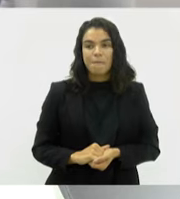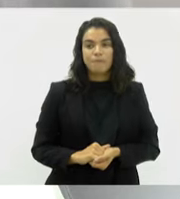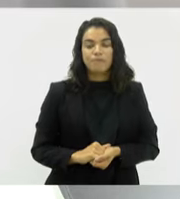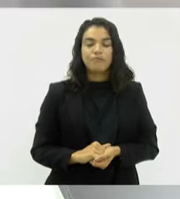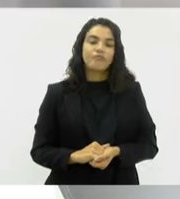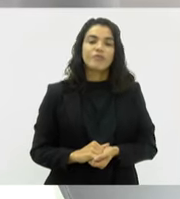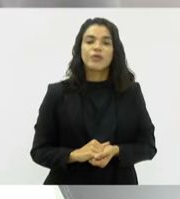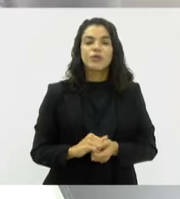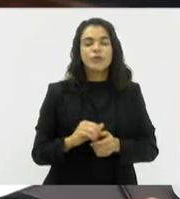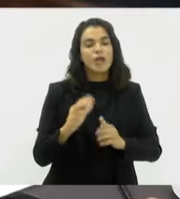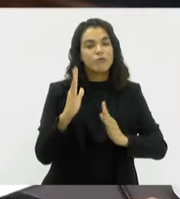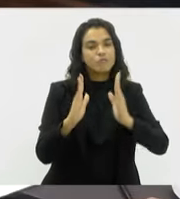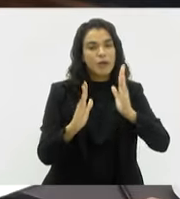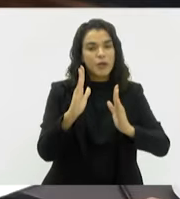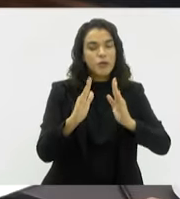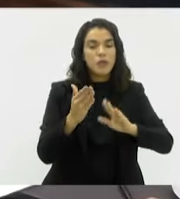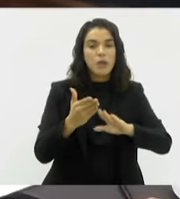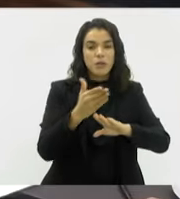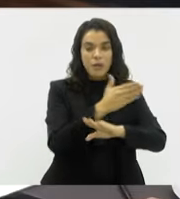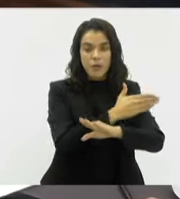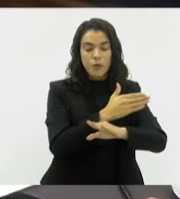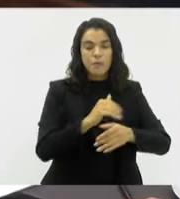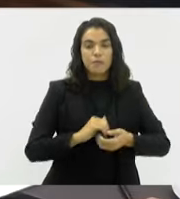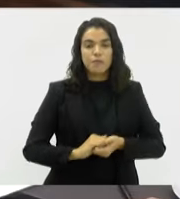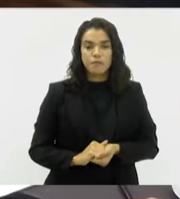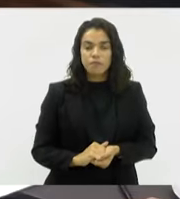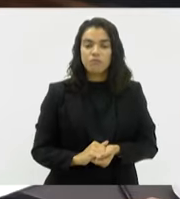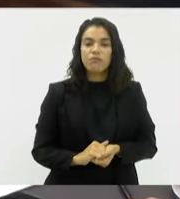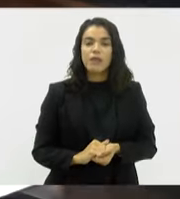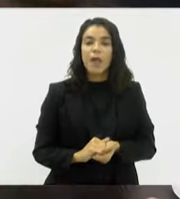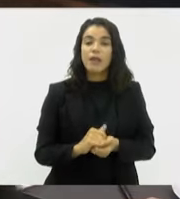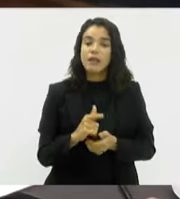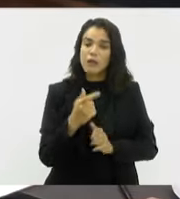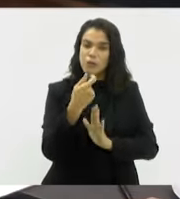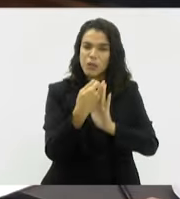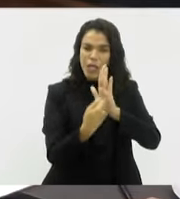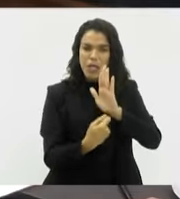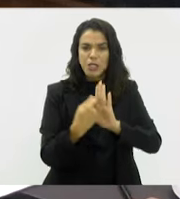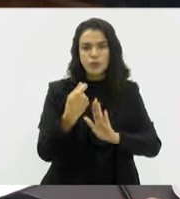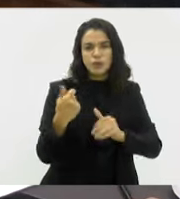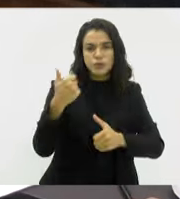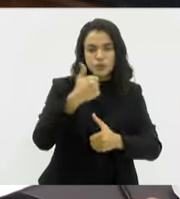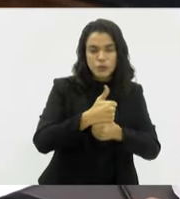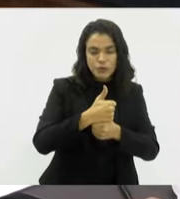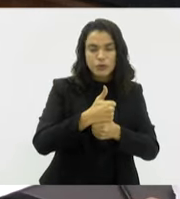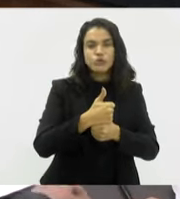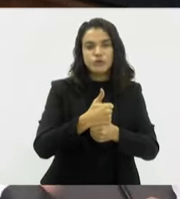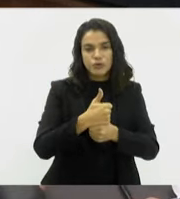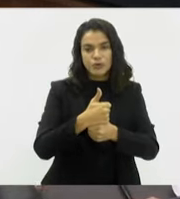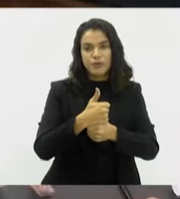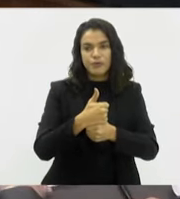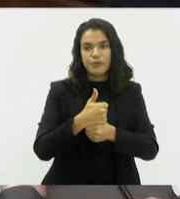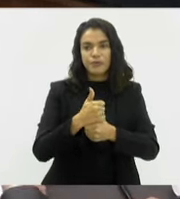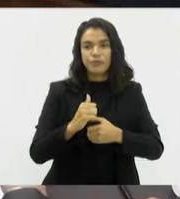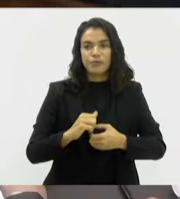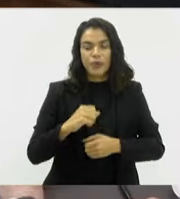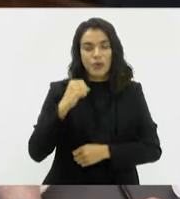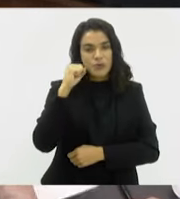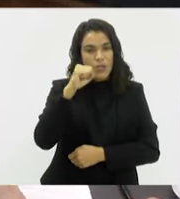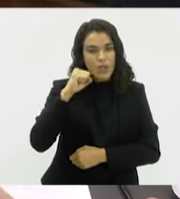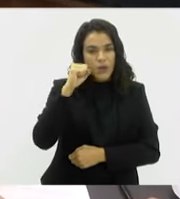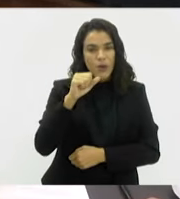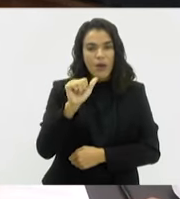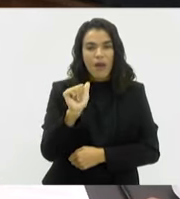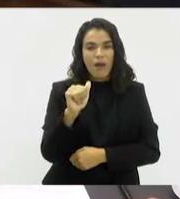anterior, mas eles pegaram um substitutivo que já estava pronto, do senador Anastasia,